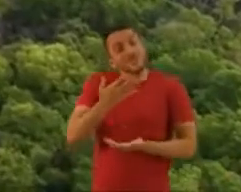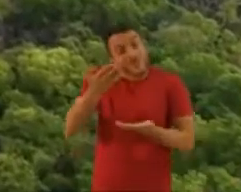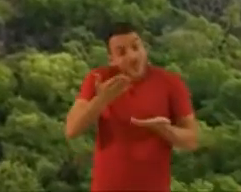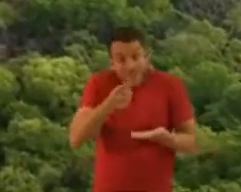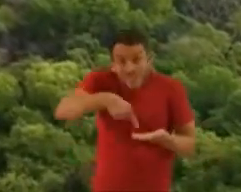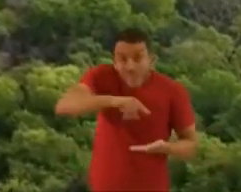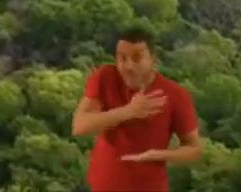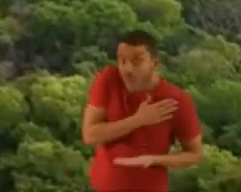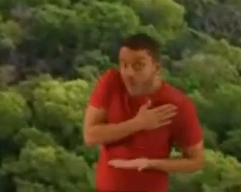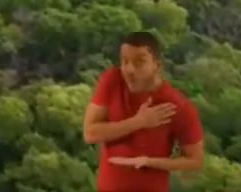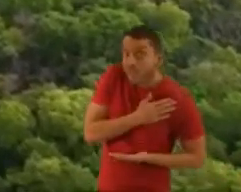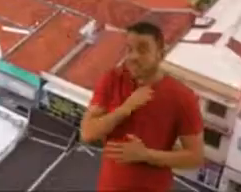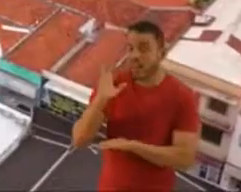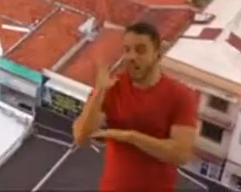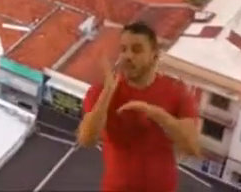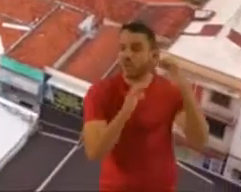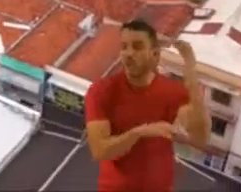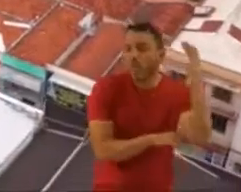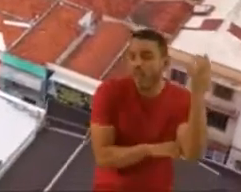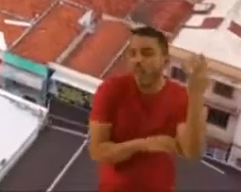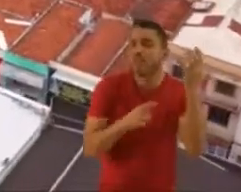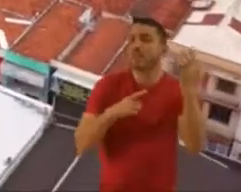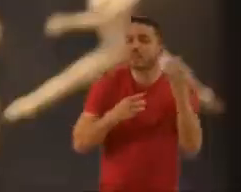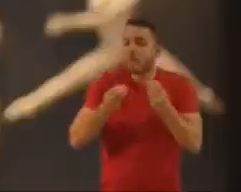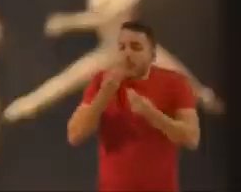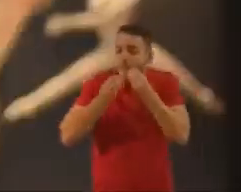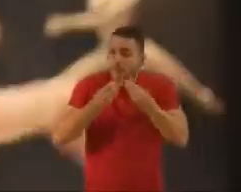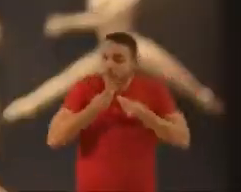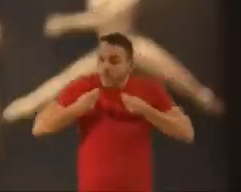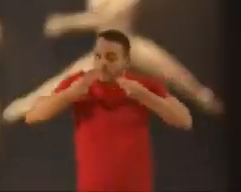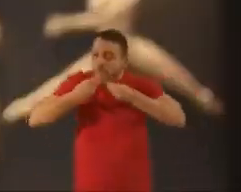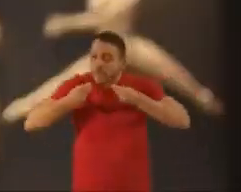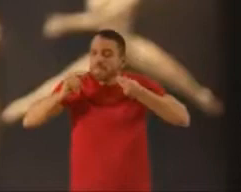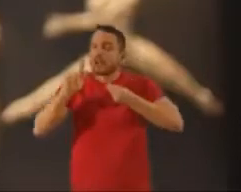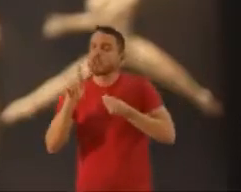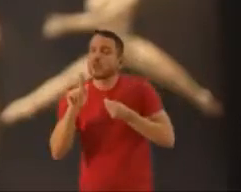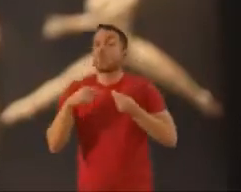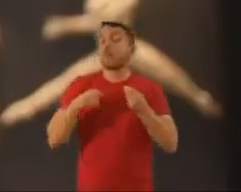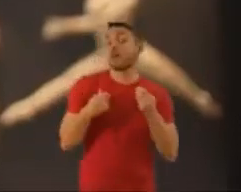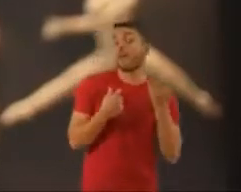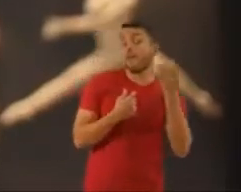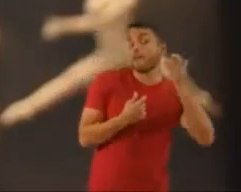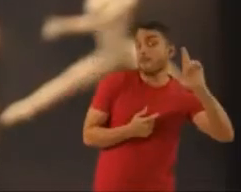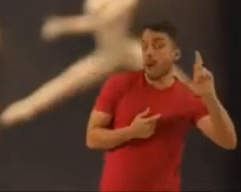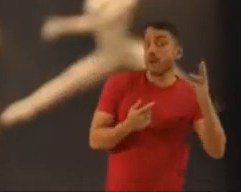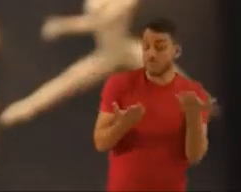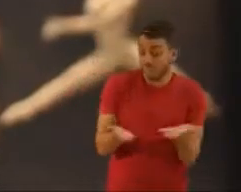da natureza, que gostam de opções de gastronomia, de bares, de opções culturais, Marília